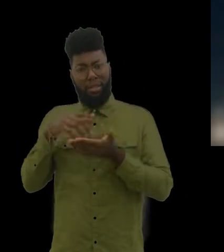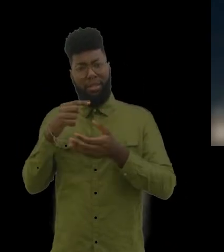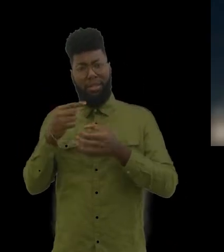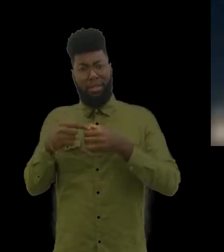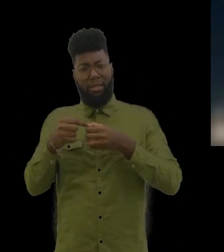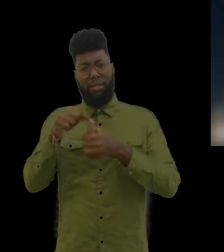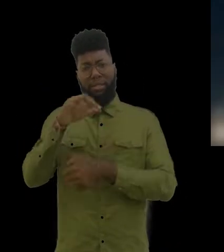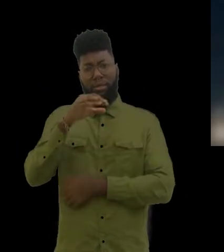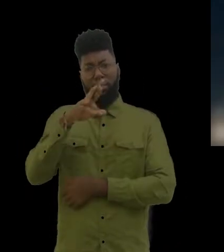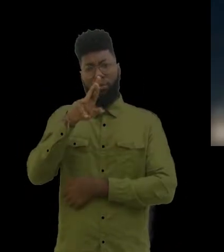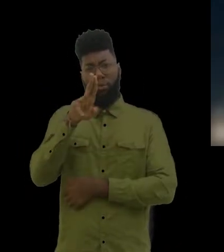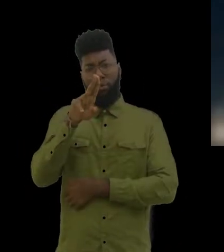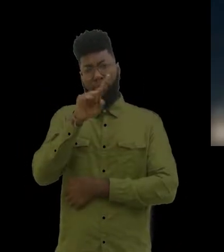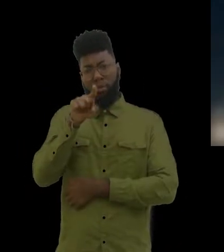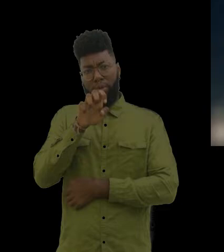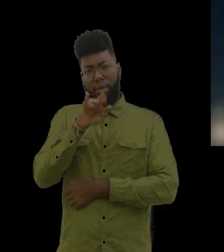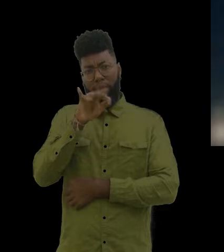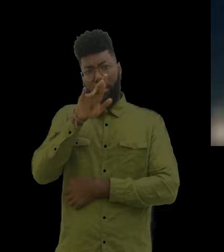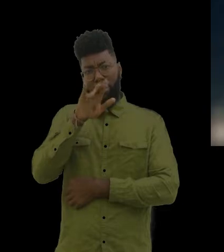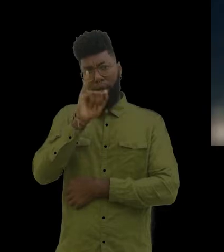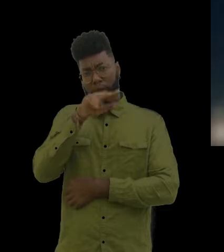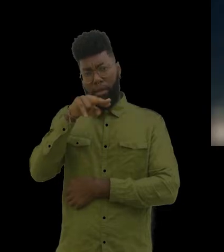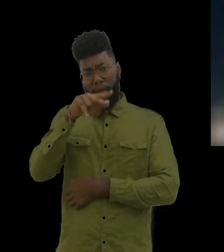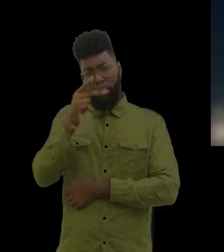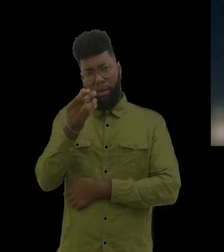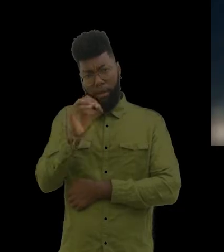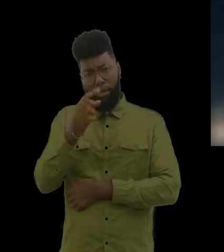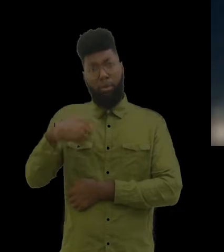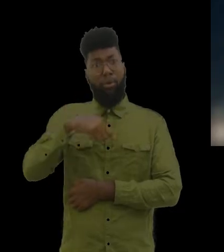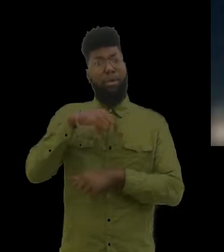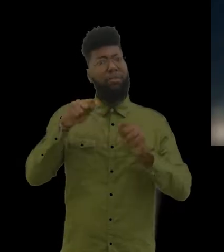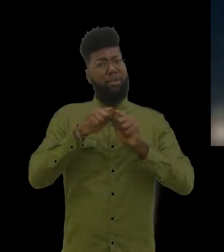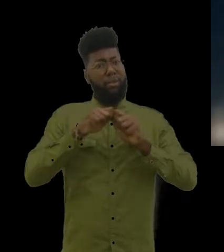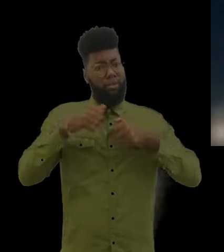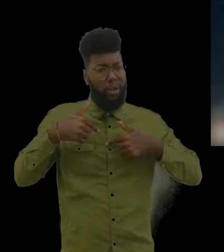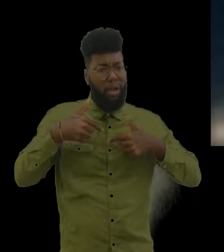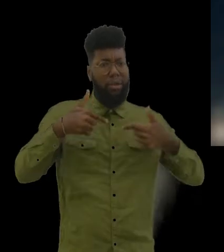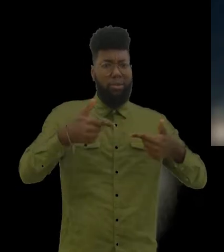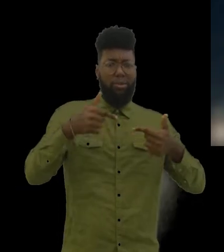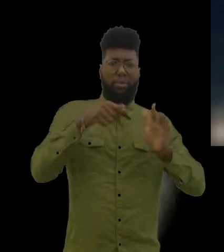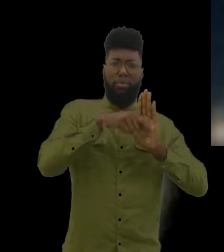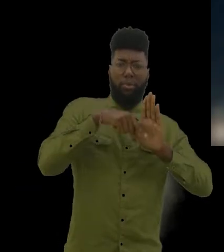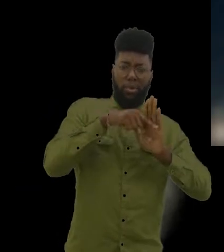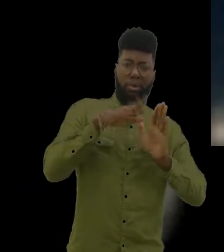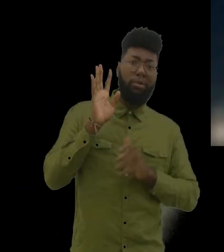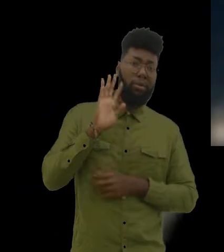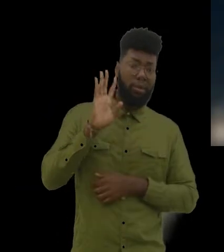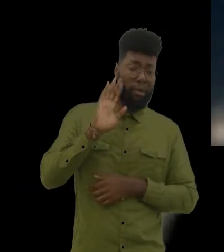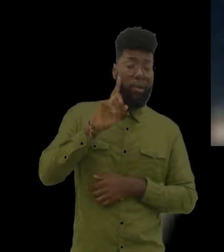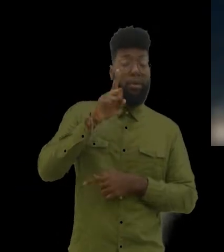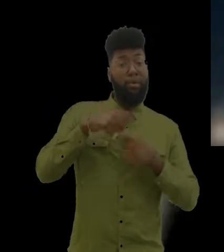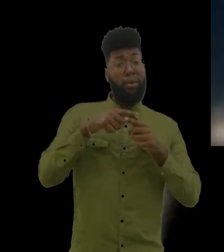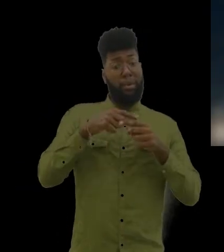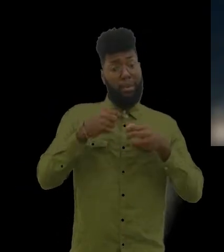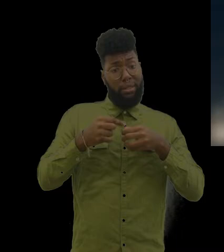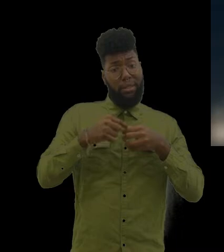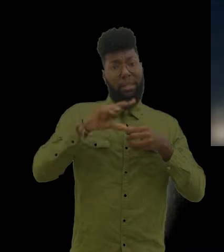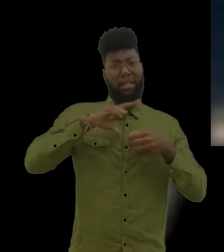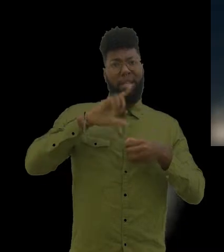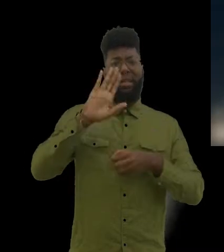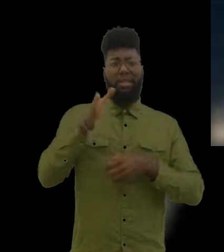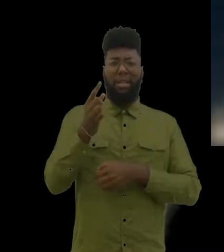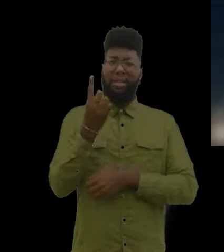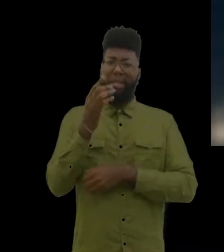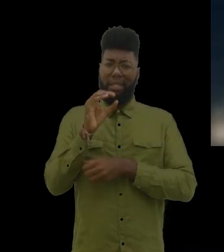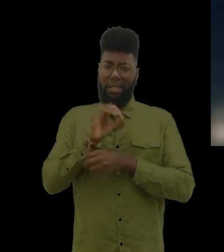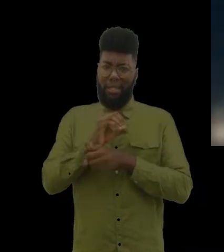algo bacana com eles lá. A gente tem feito algumas ações importantes, né? A Cruzeiro do Sul está completando 100 anos e o